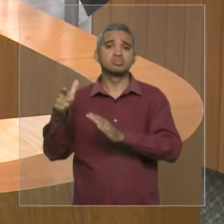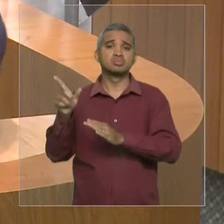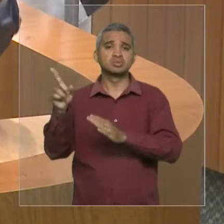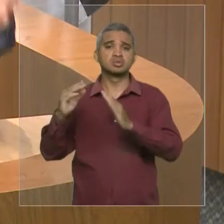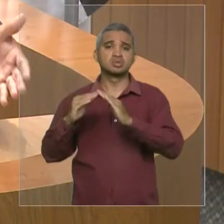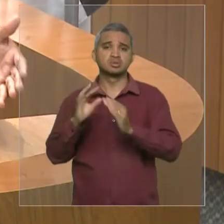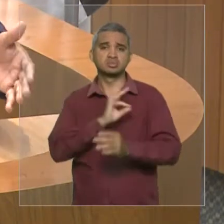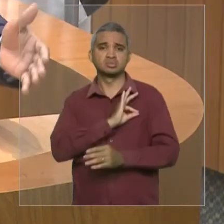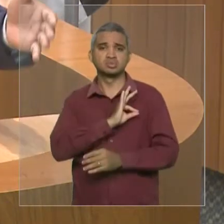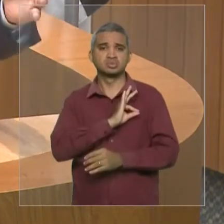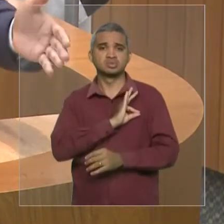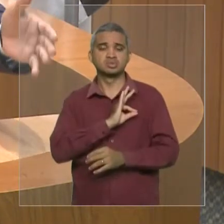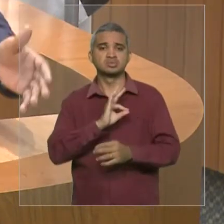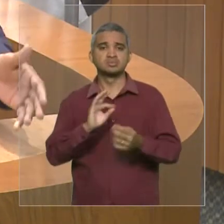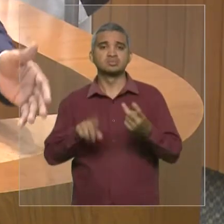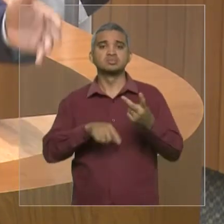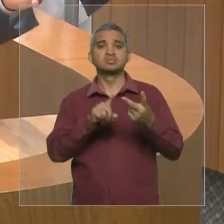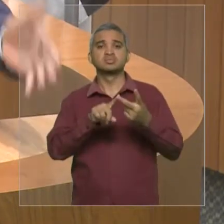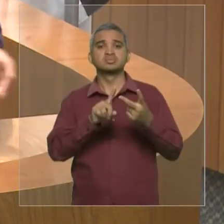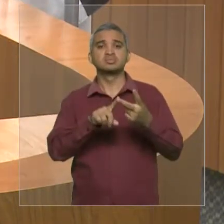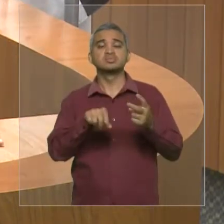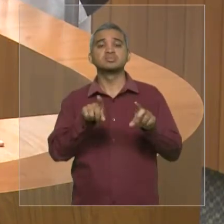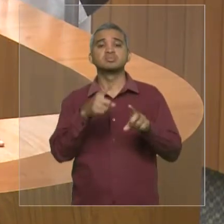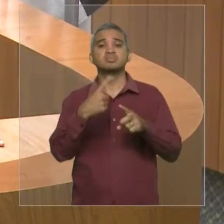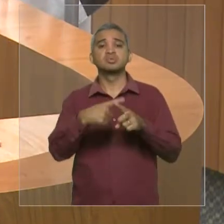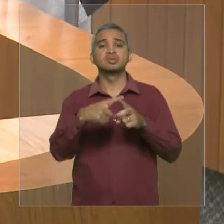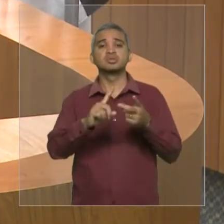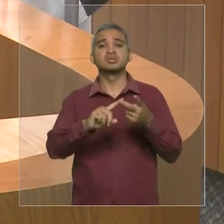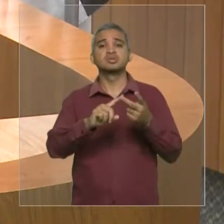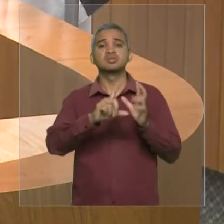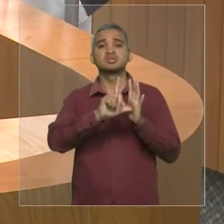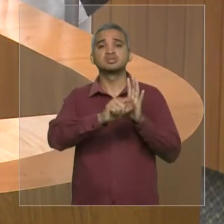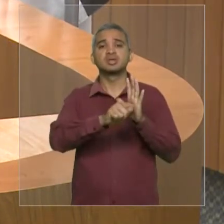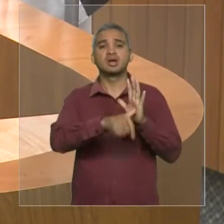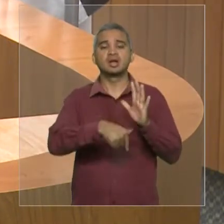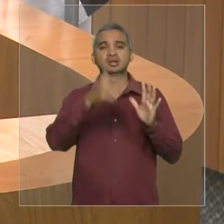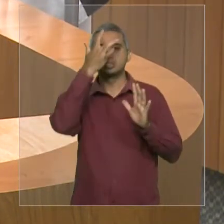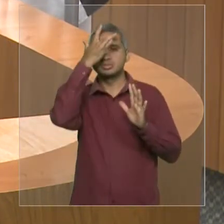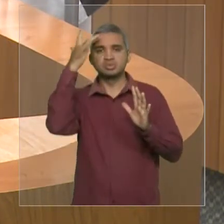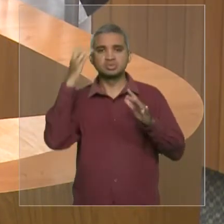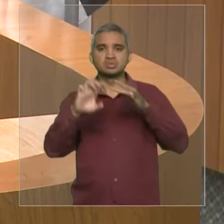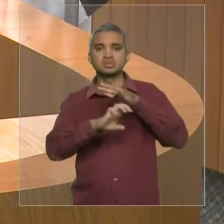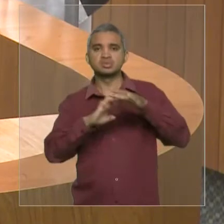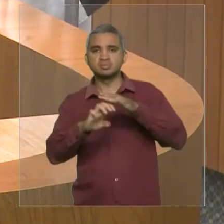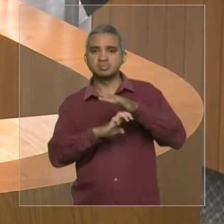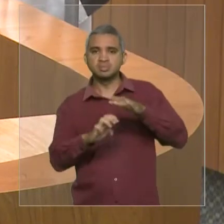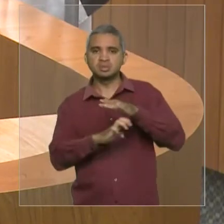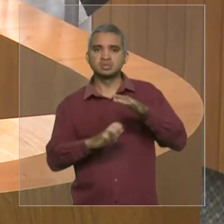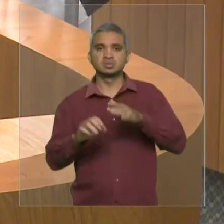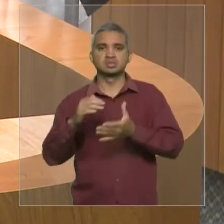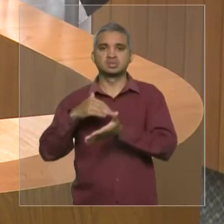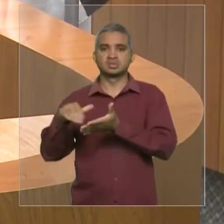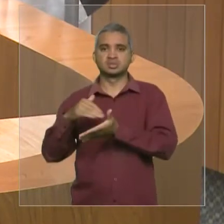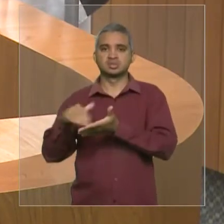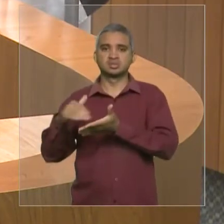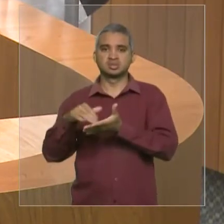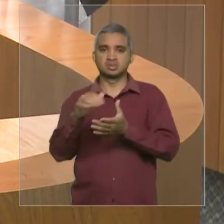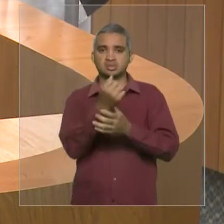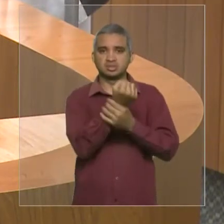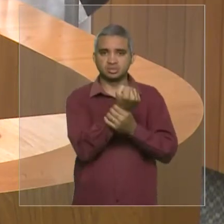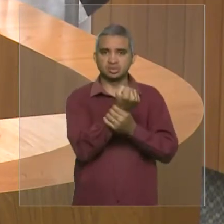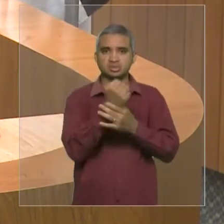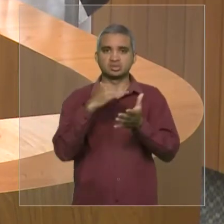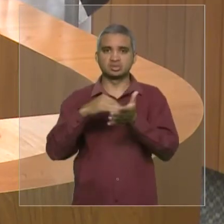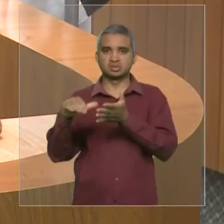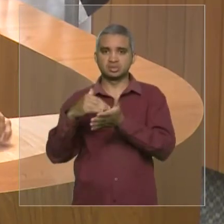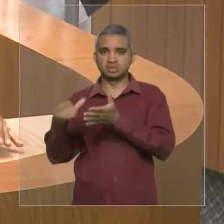ainda, porquê que os salários de terceirizados que prestam serviço para a Secretaria de Segurança Pública e para a